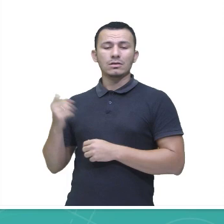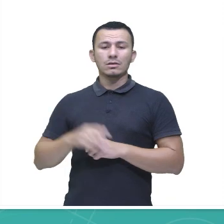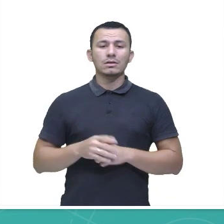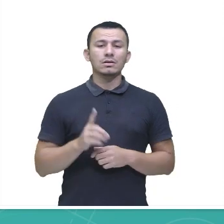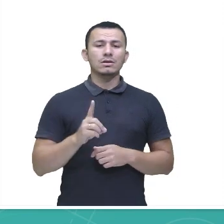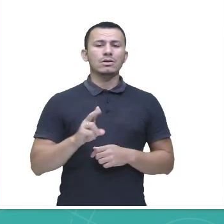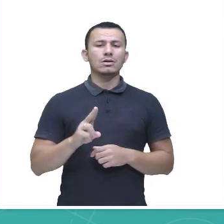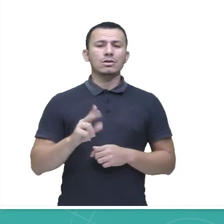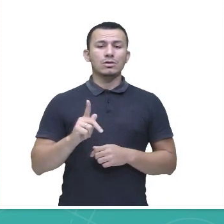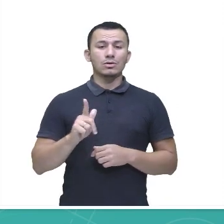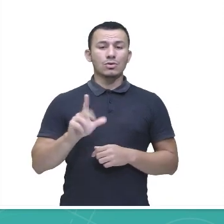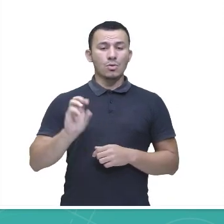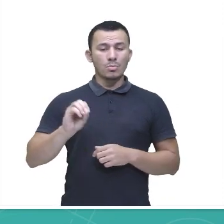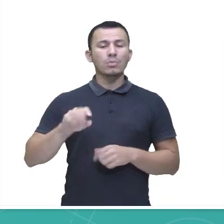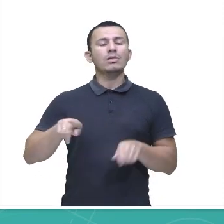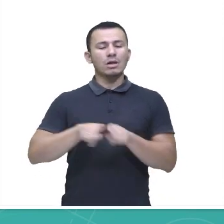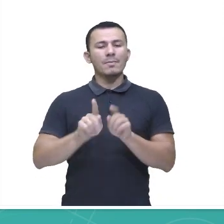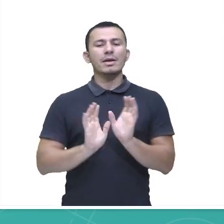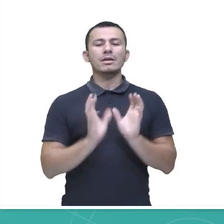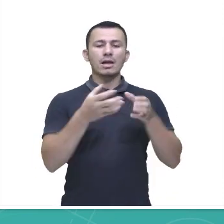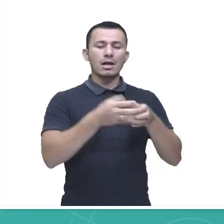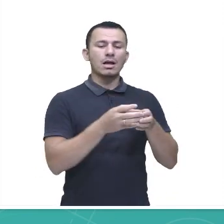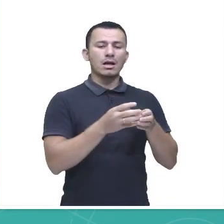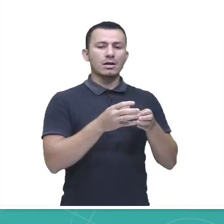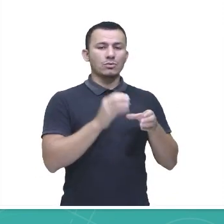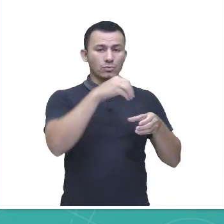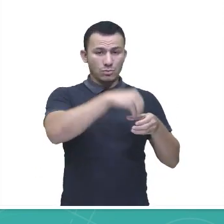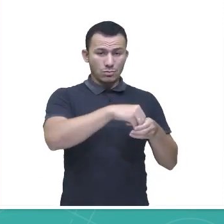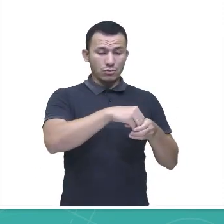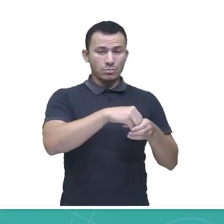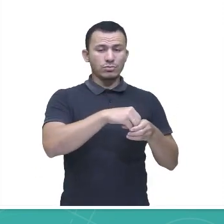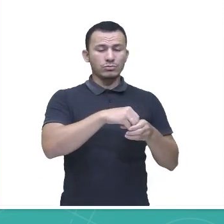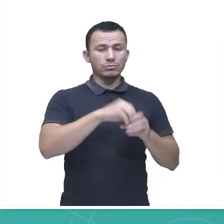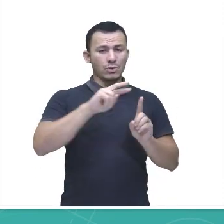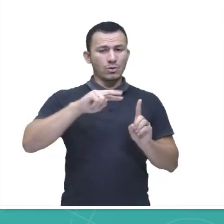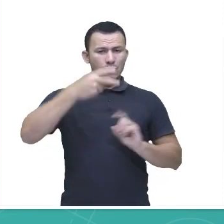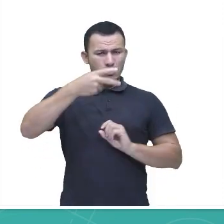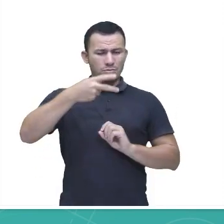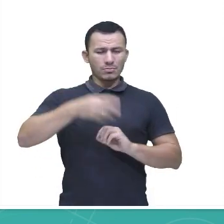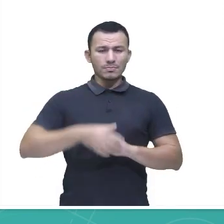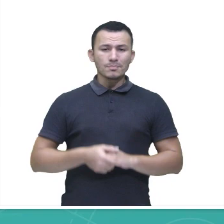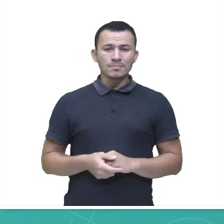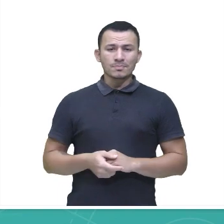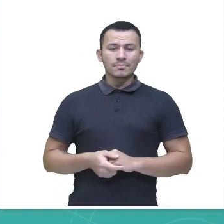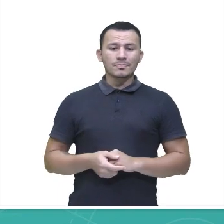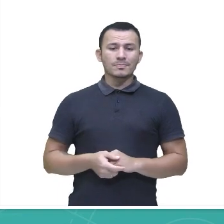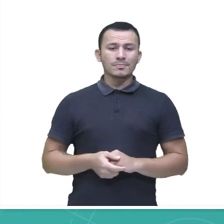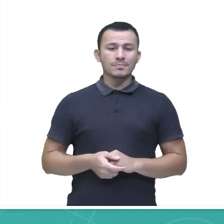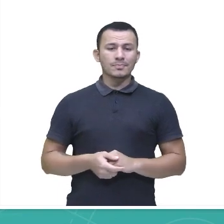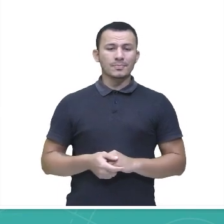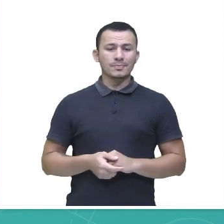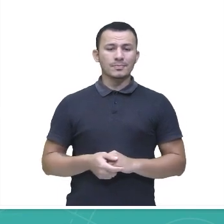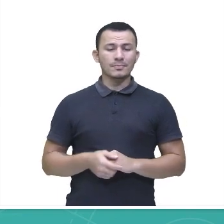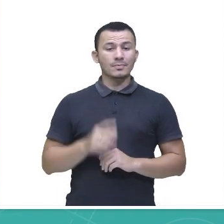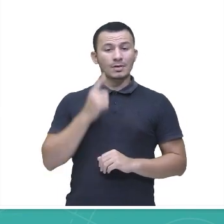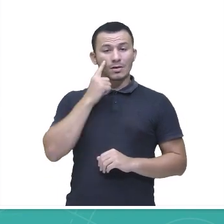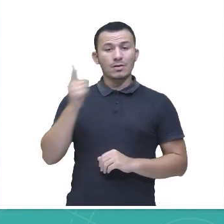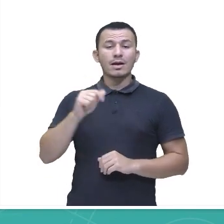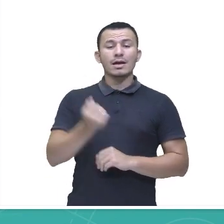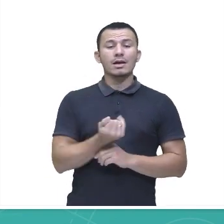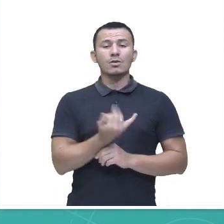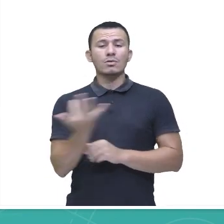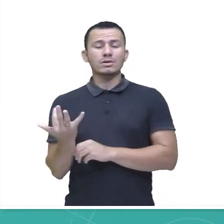quero um café duplo, não simples. A primeira, aí olhe para cá, está quantificando